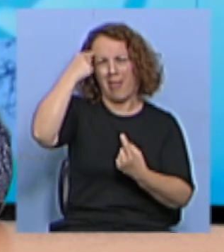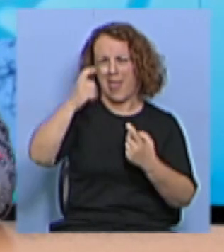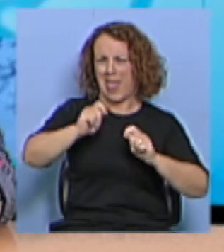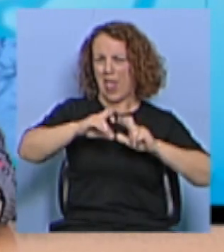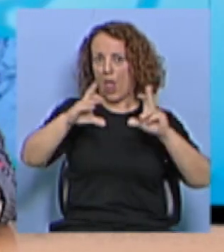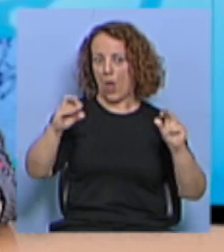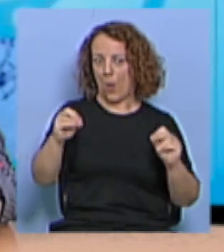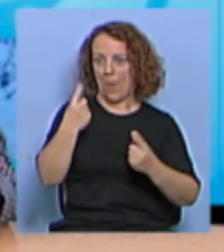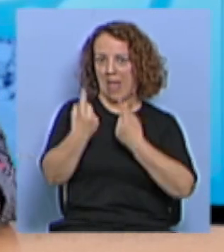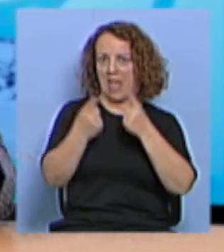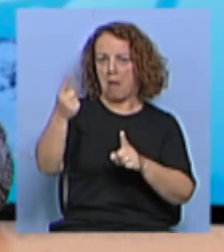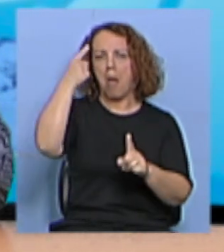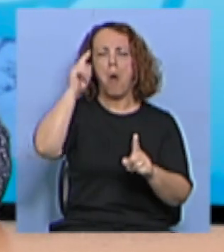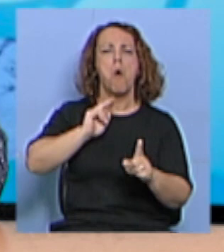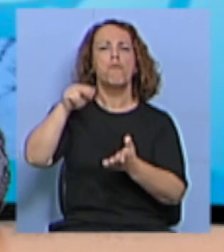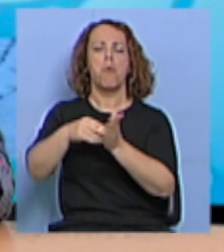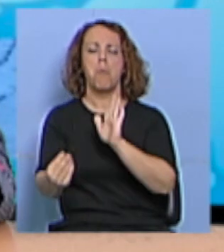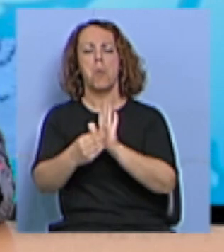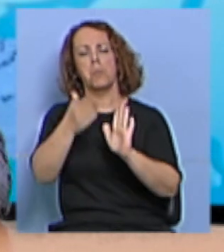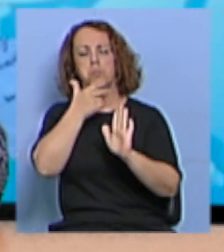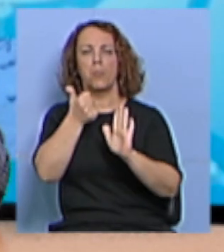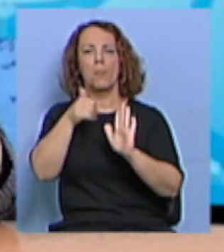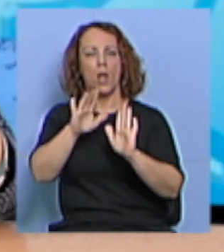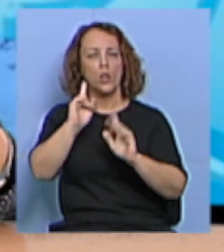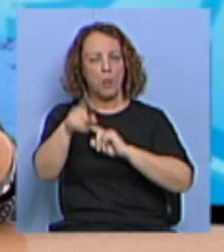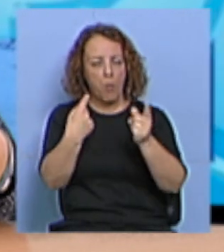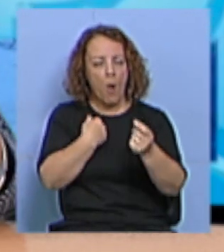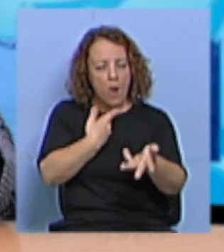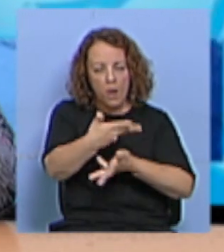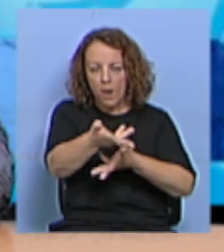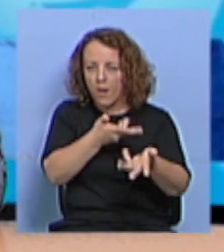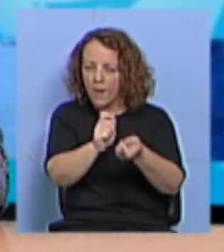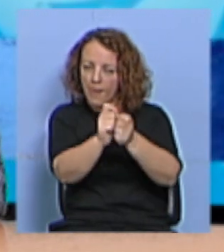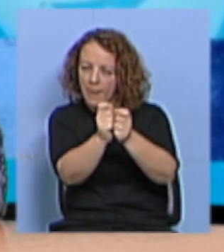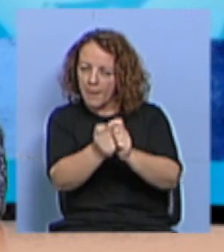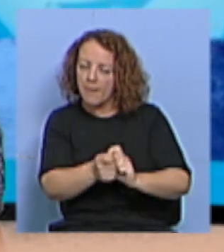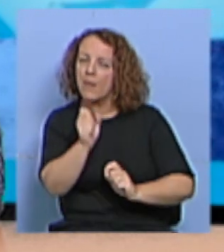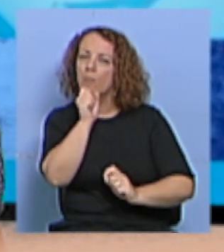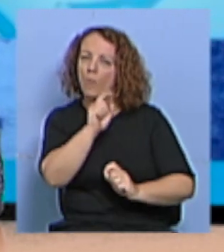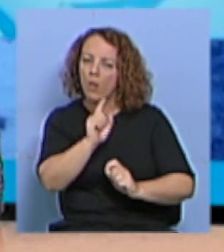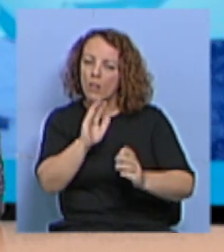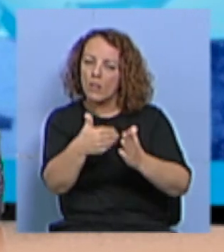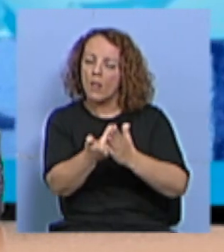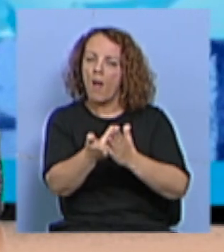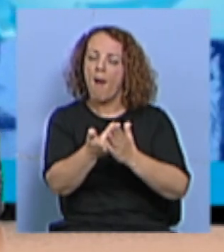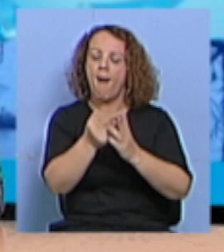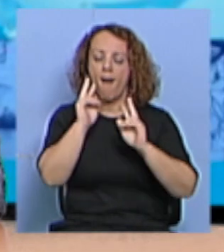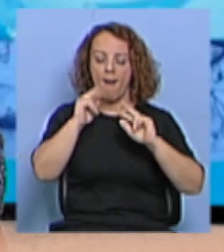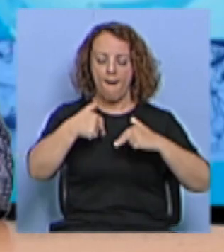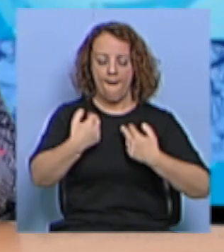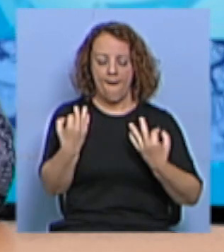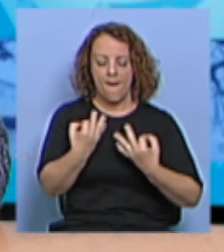nesse sentido utilitarista, mas depois elas podem ser trabalhadas e pode-se encontrar aqui uma motivação que deve ser de